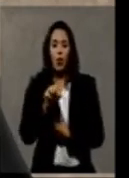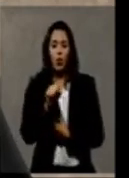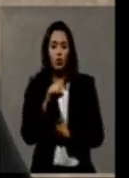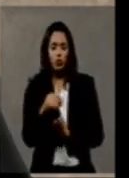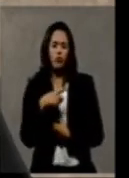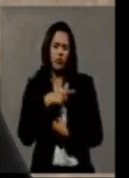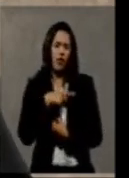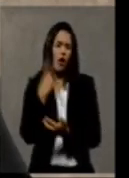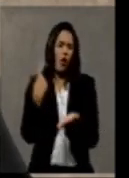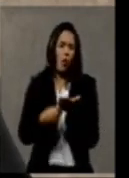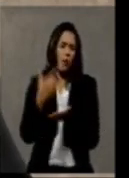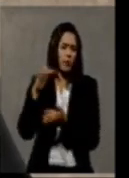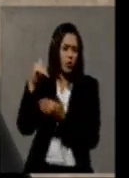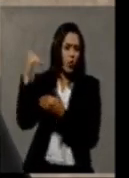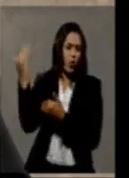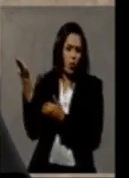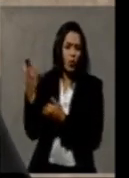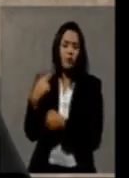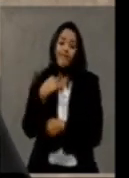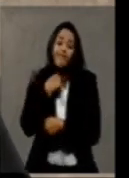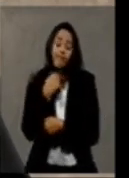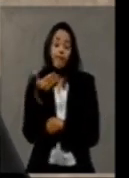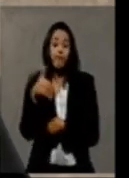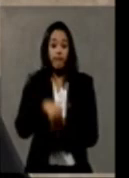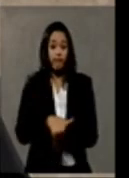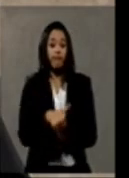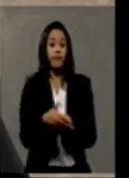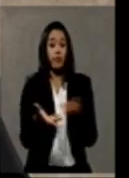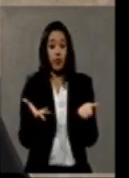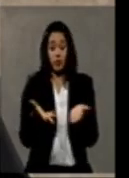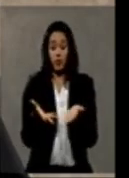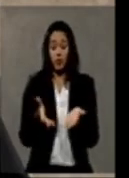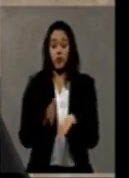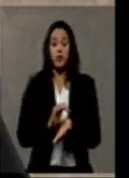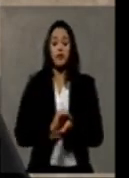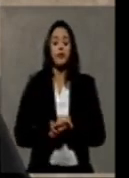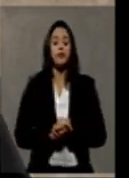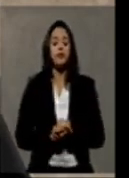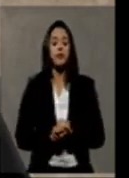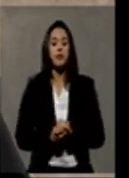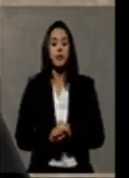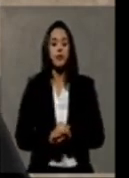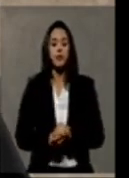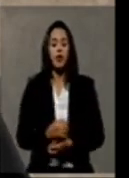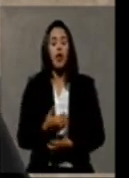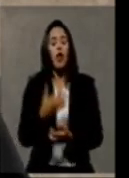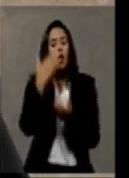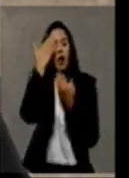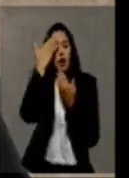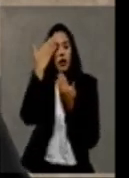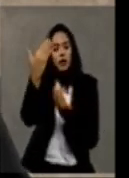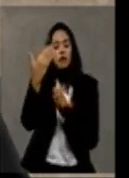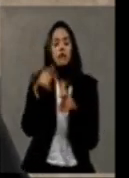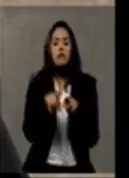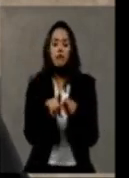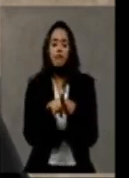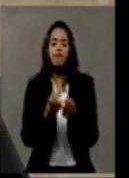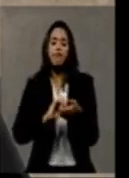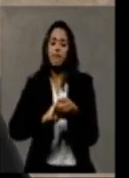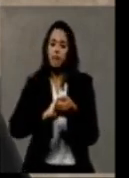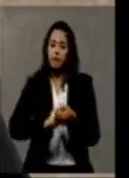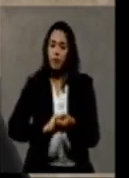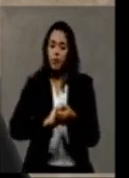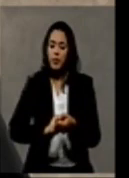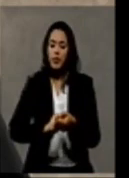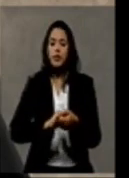compromissos não pôde estar aqui presente agradeço e cumprimento